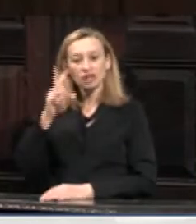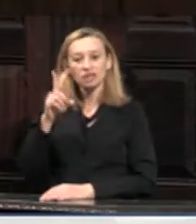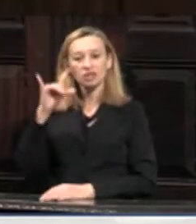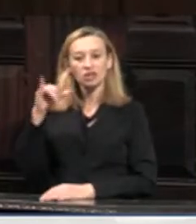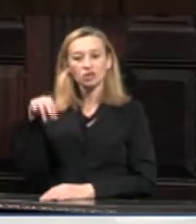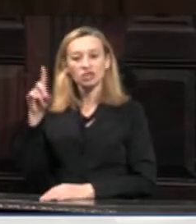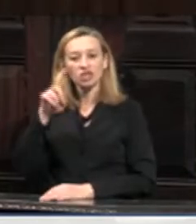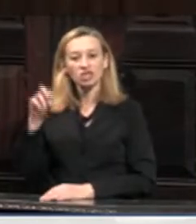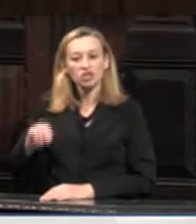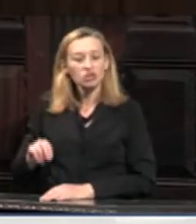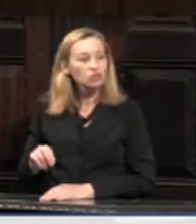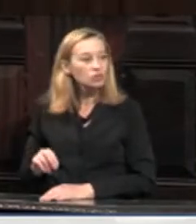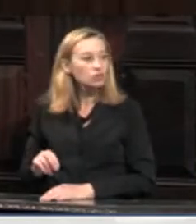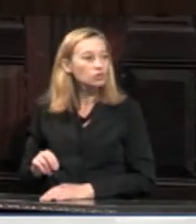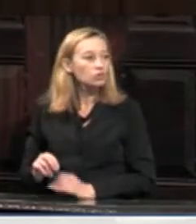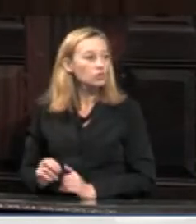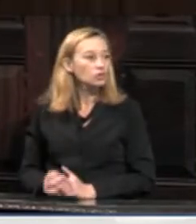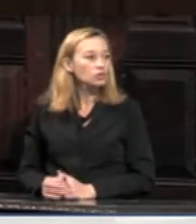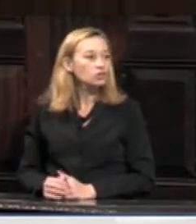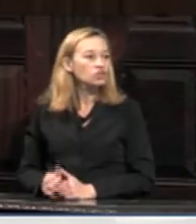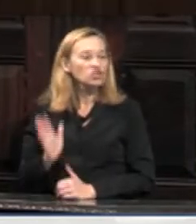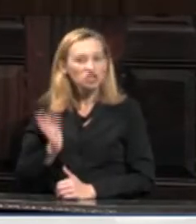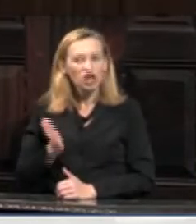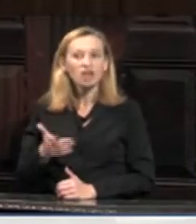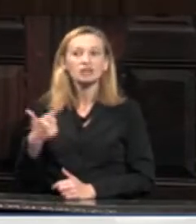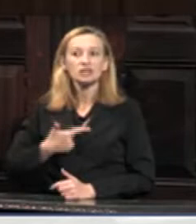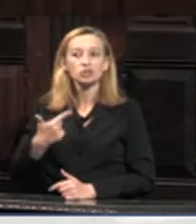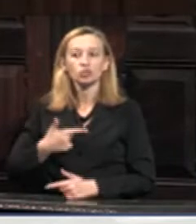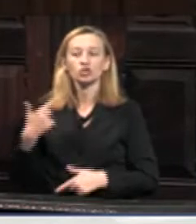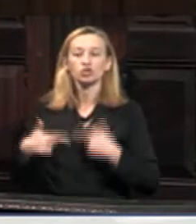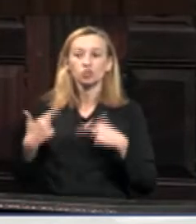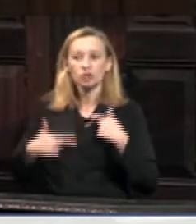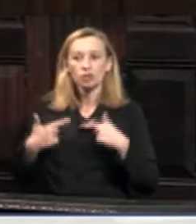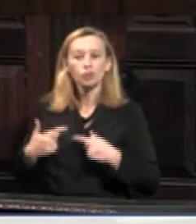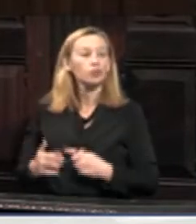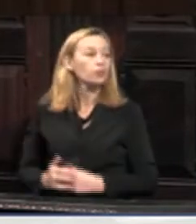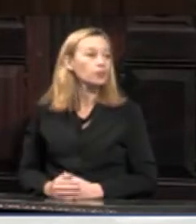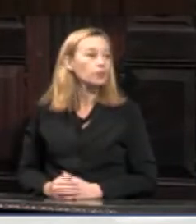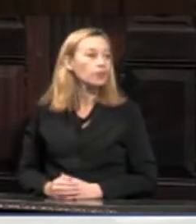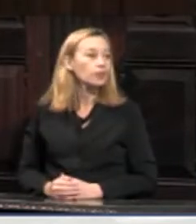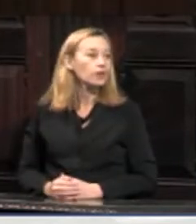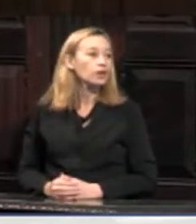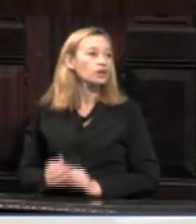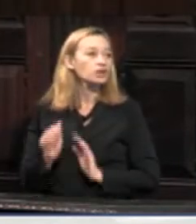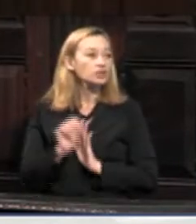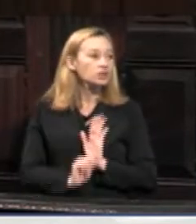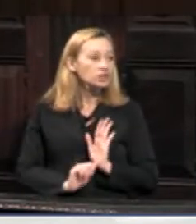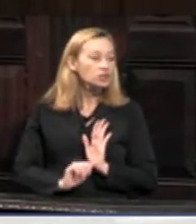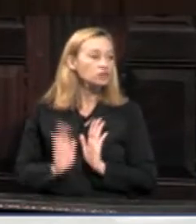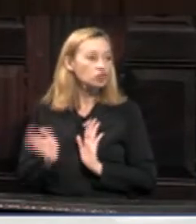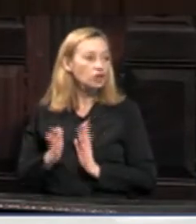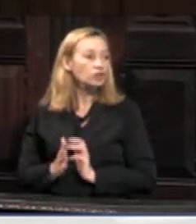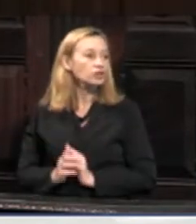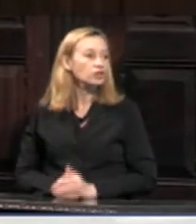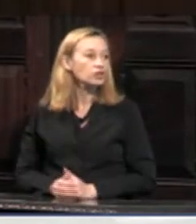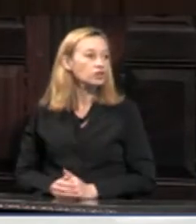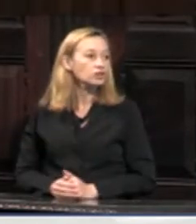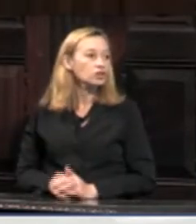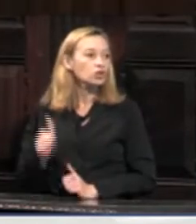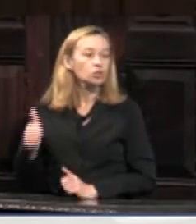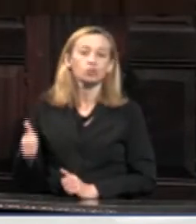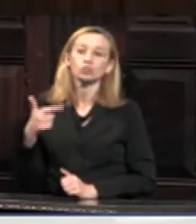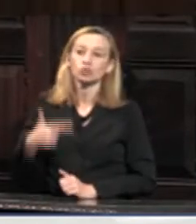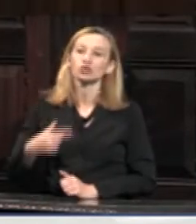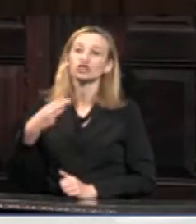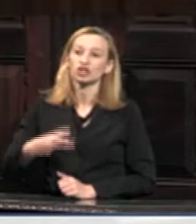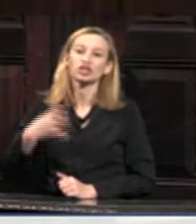Lins, que já está em segunda discussão, redação do vencido,